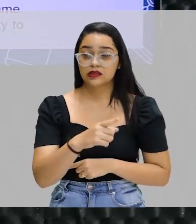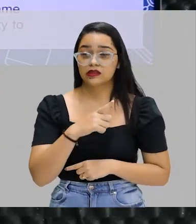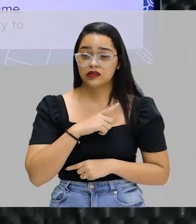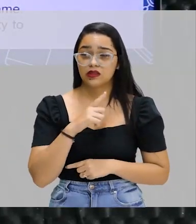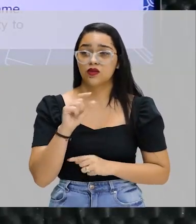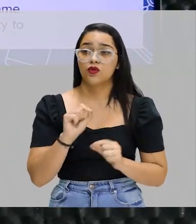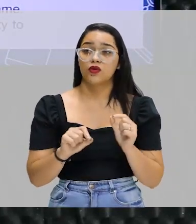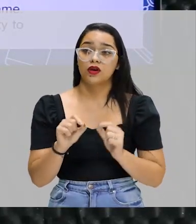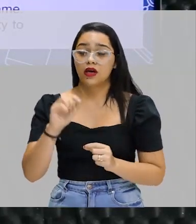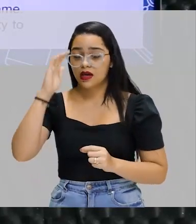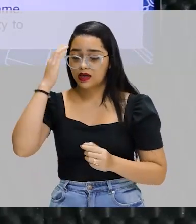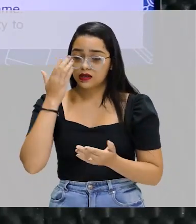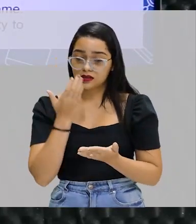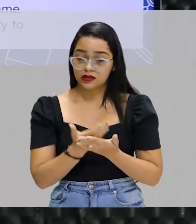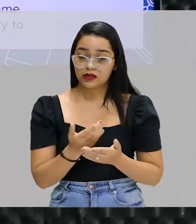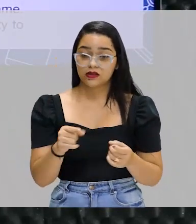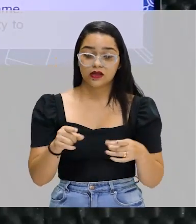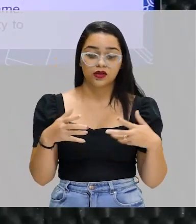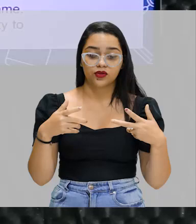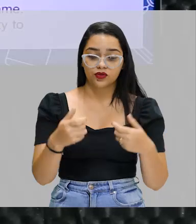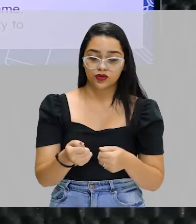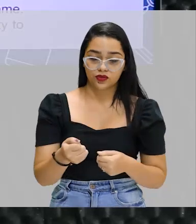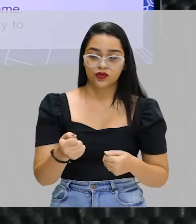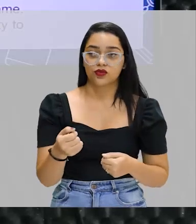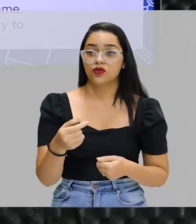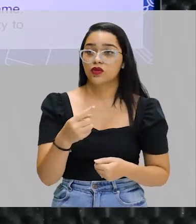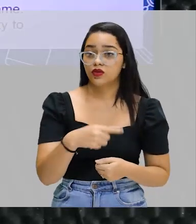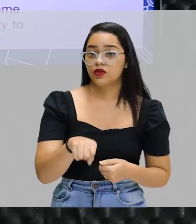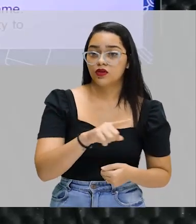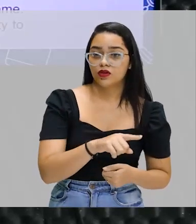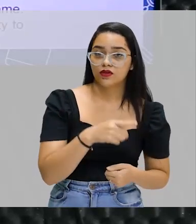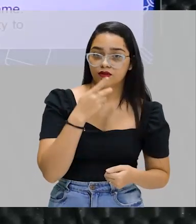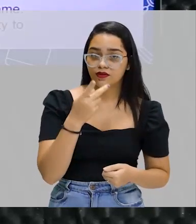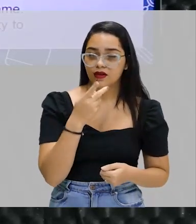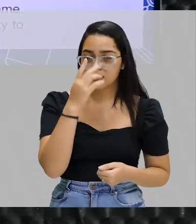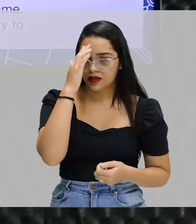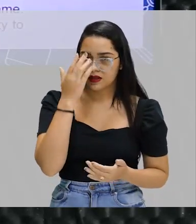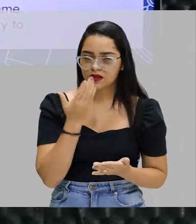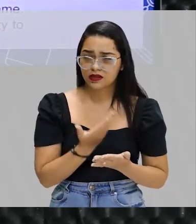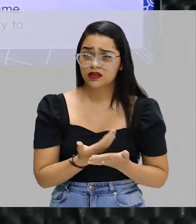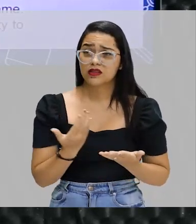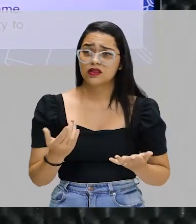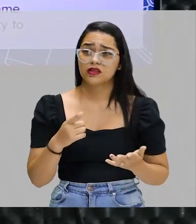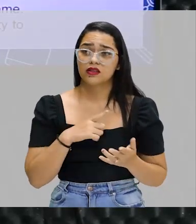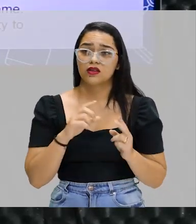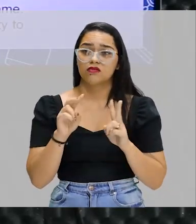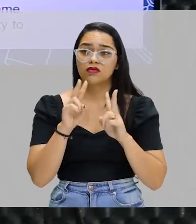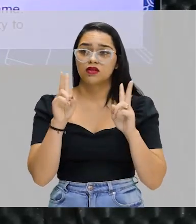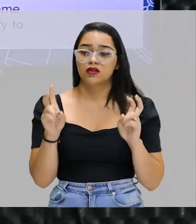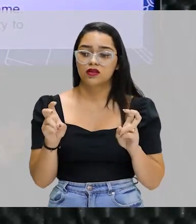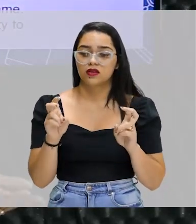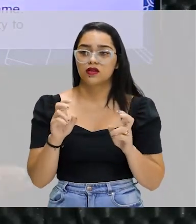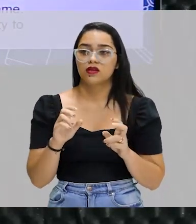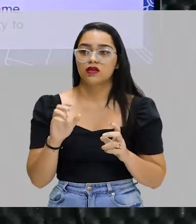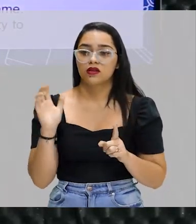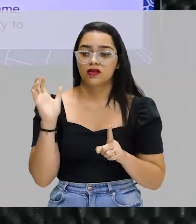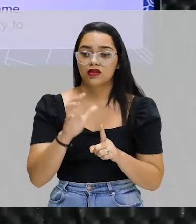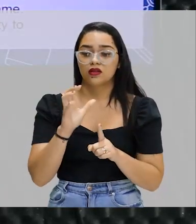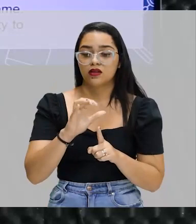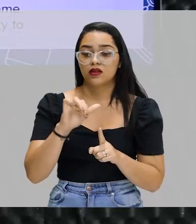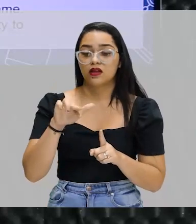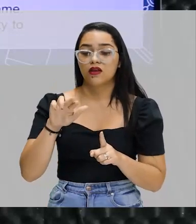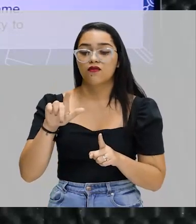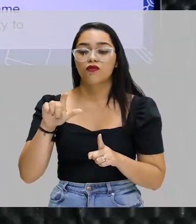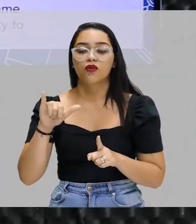deles, acreditando em tudo que as celebridades ou que os famosos acreditam. Daí vem o termo influencer, porque